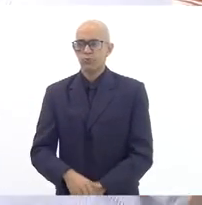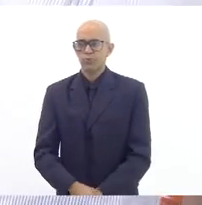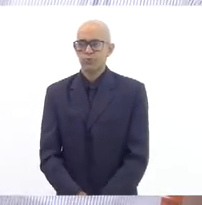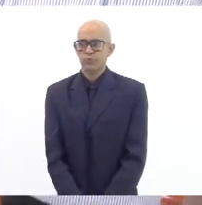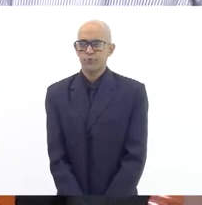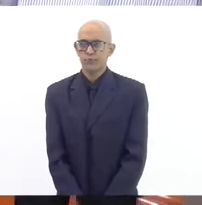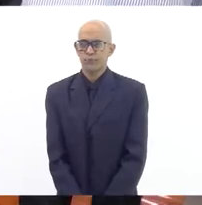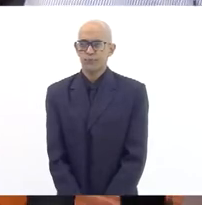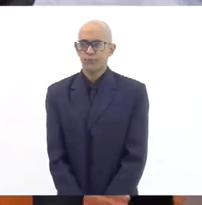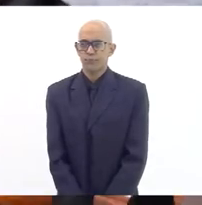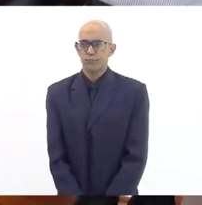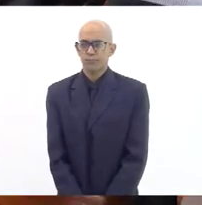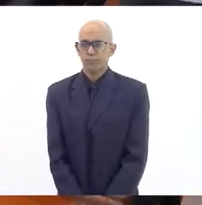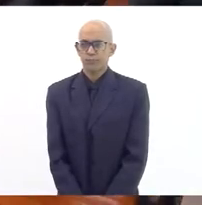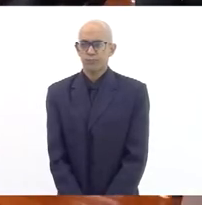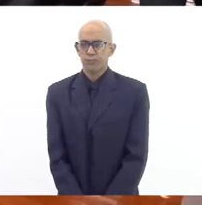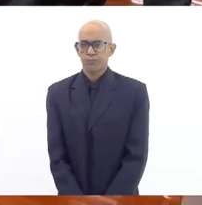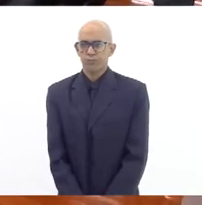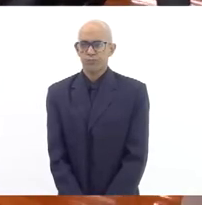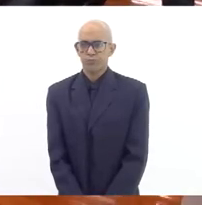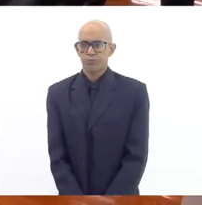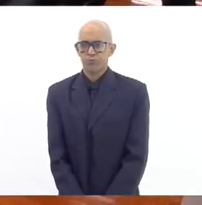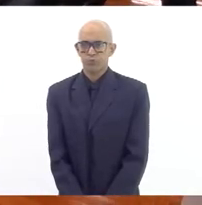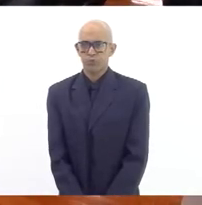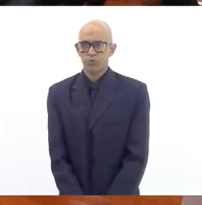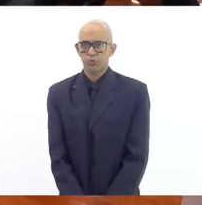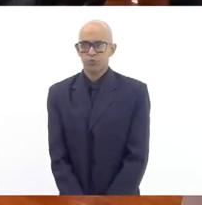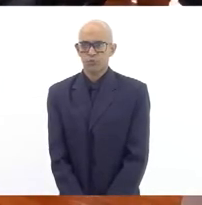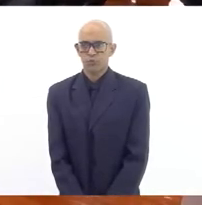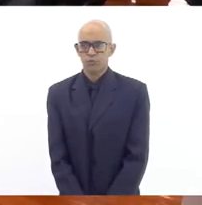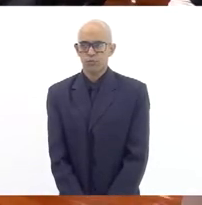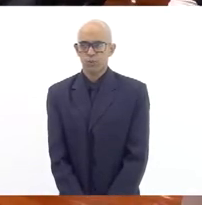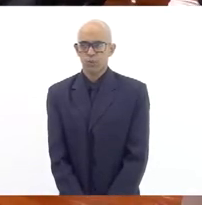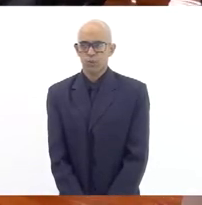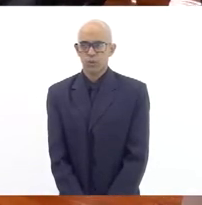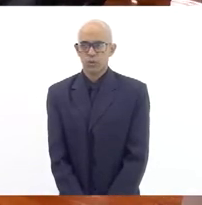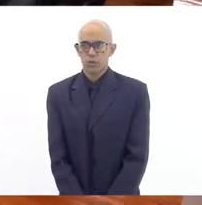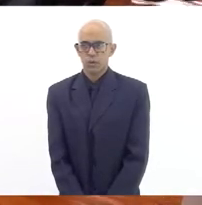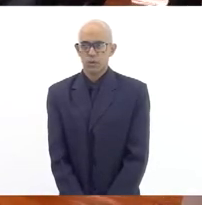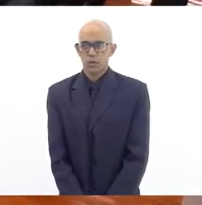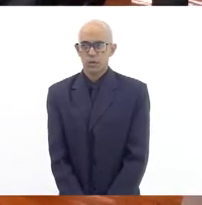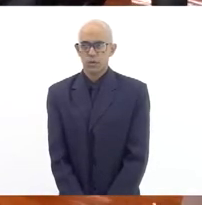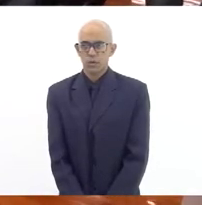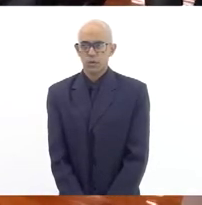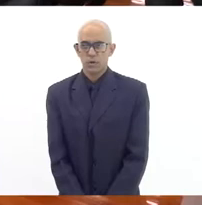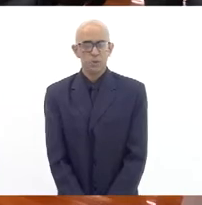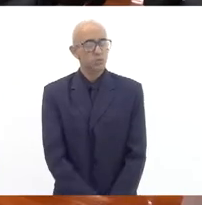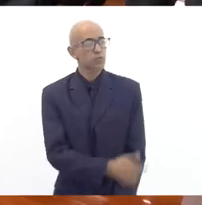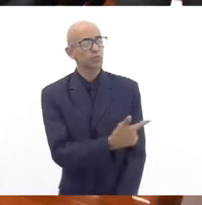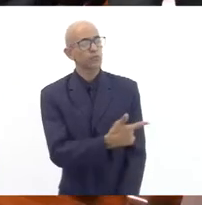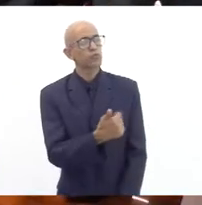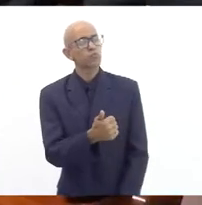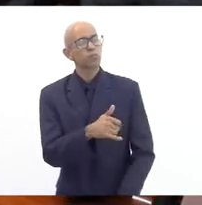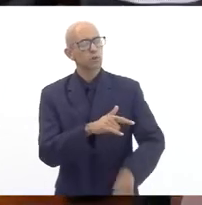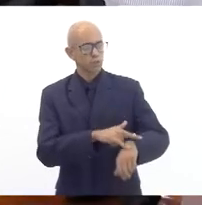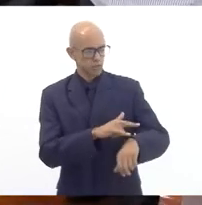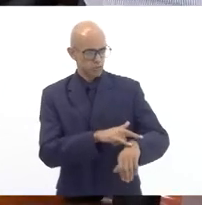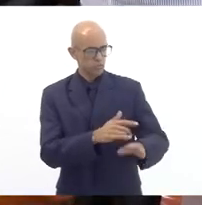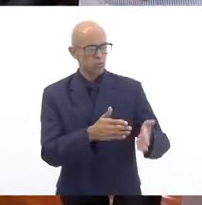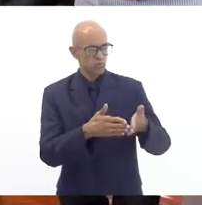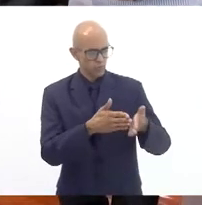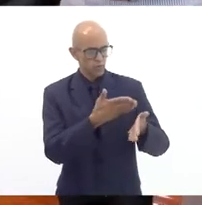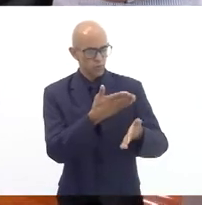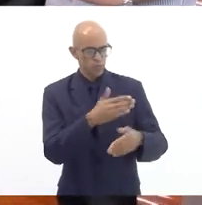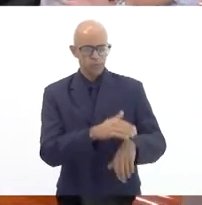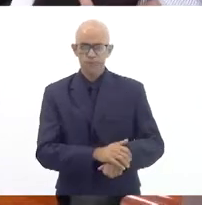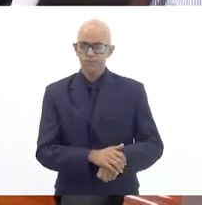Doutor Eduardo, com relação aos banheiros, é isso? Sim. Dos 21 banheiros. Sim, então, como eu comentei,